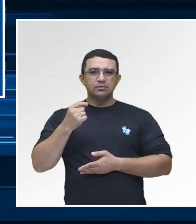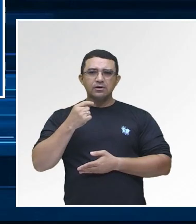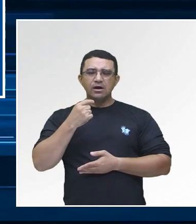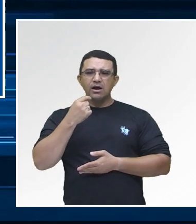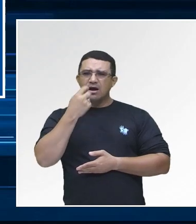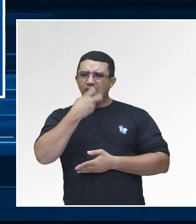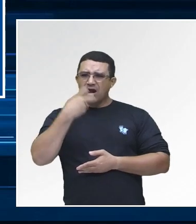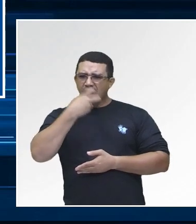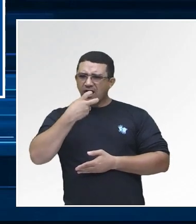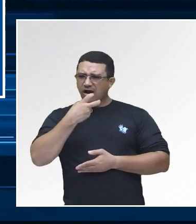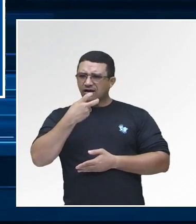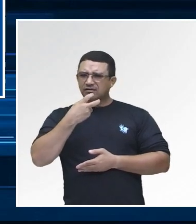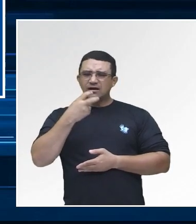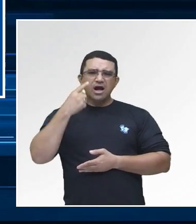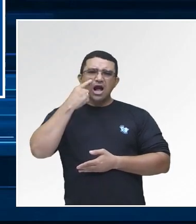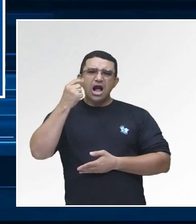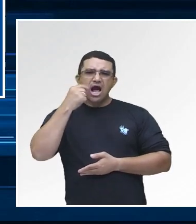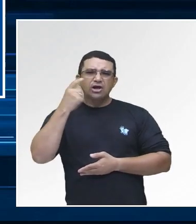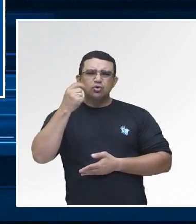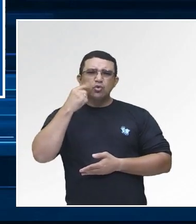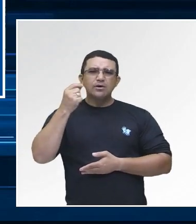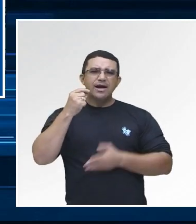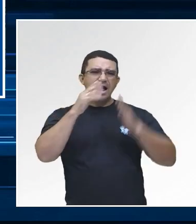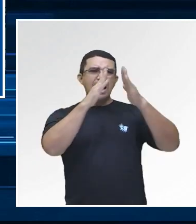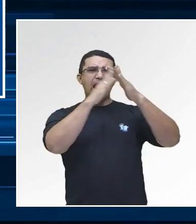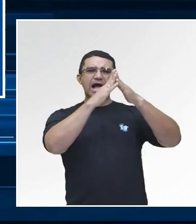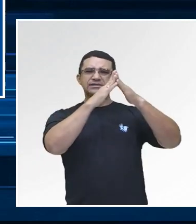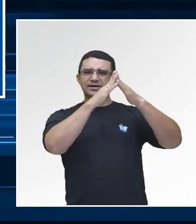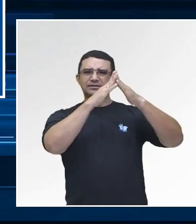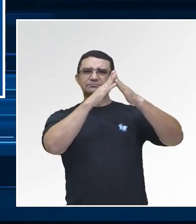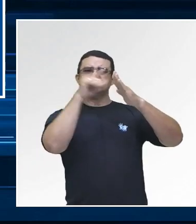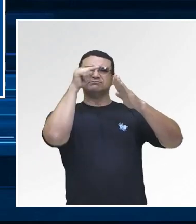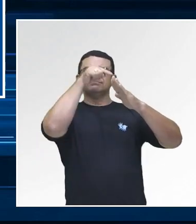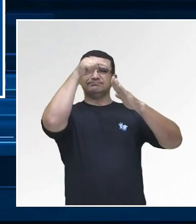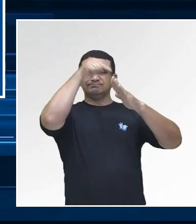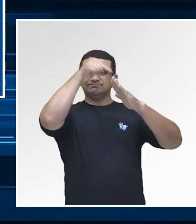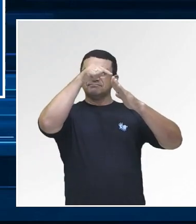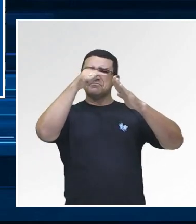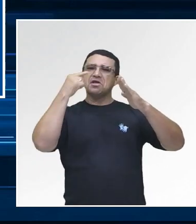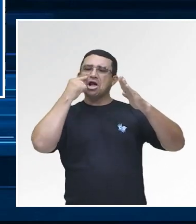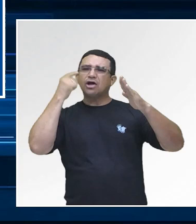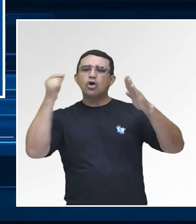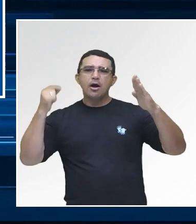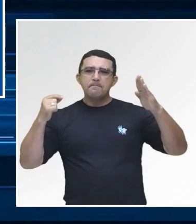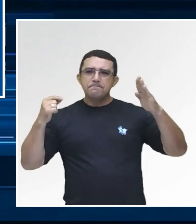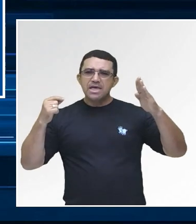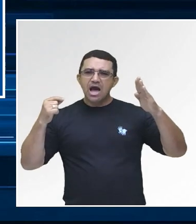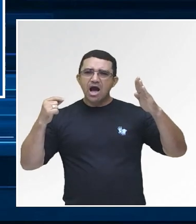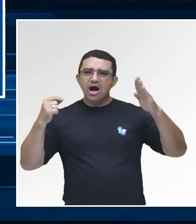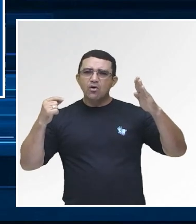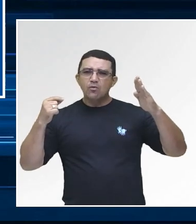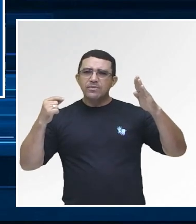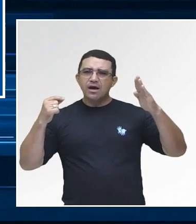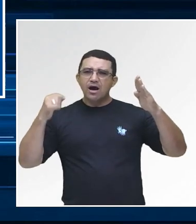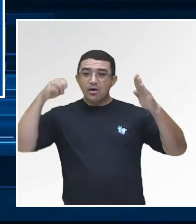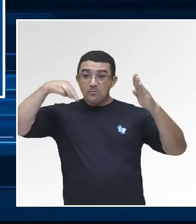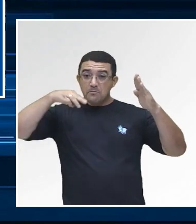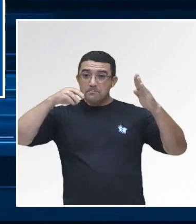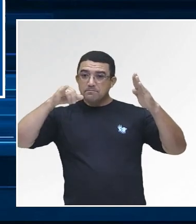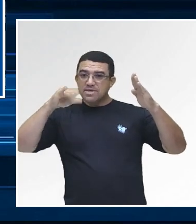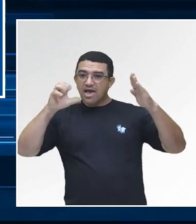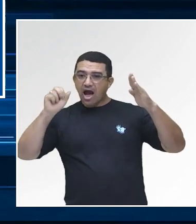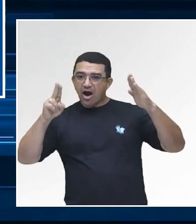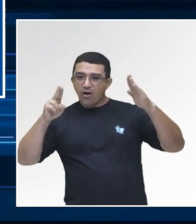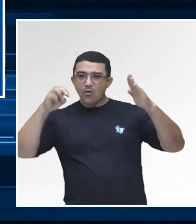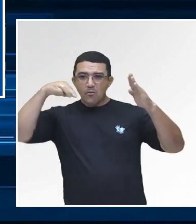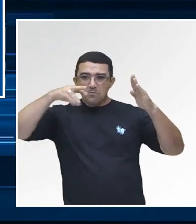gato miando no telhado a noite toda. Olha, miau, miau é a reprodução da imitação do som de um gatinho,